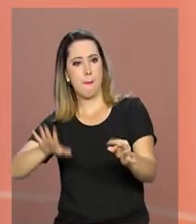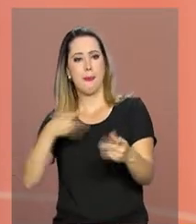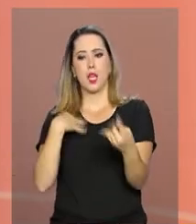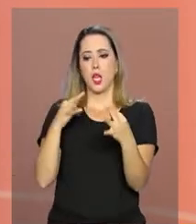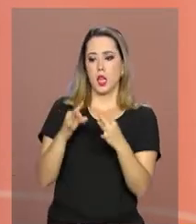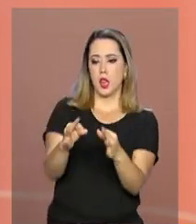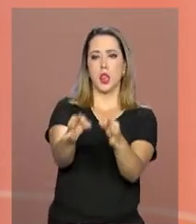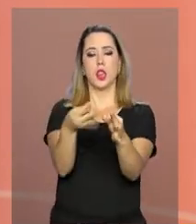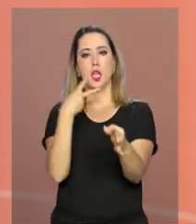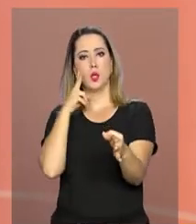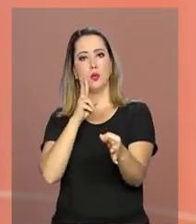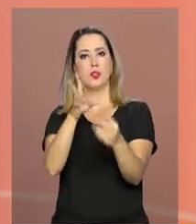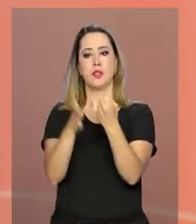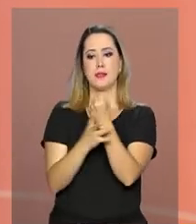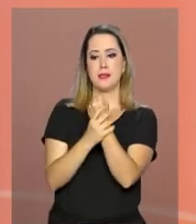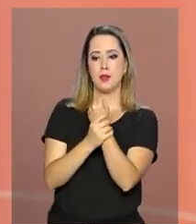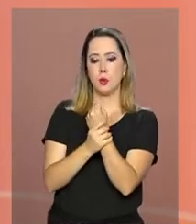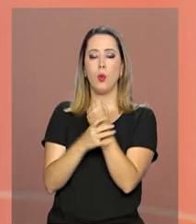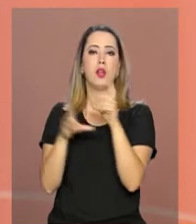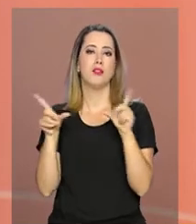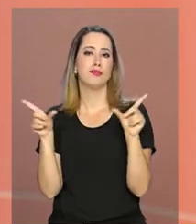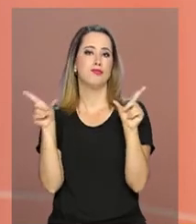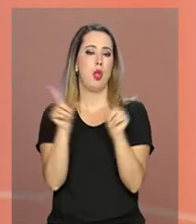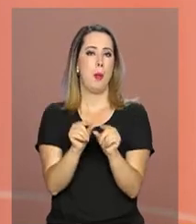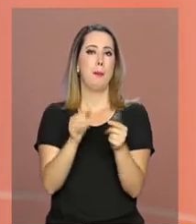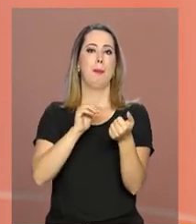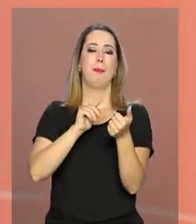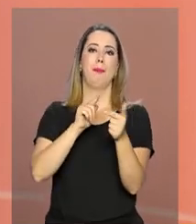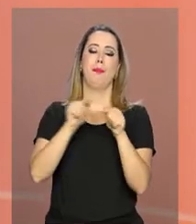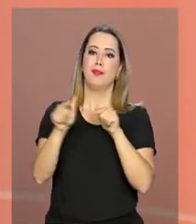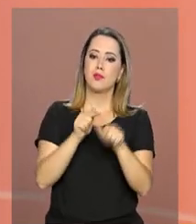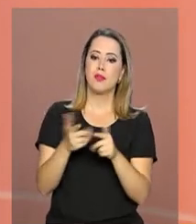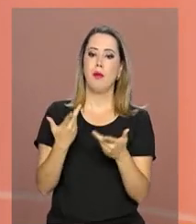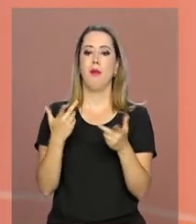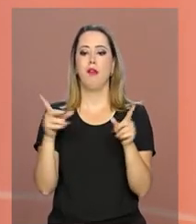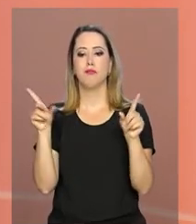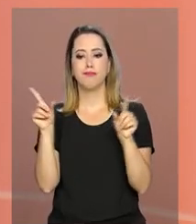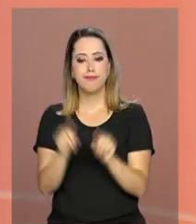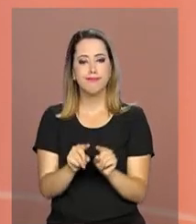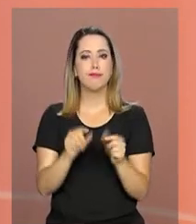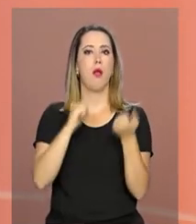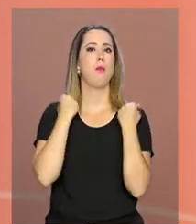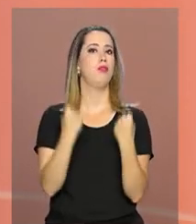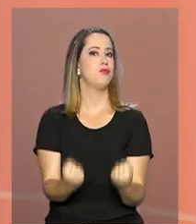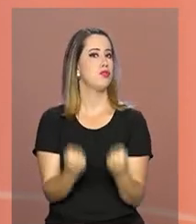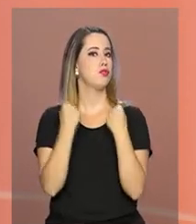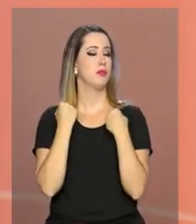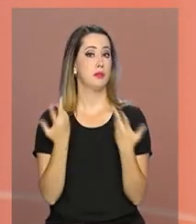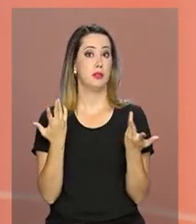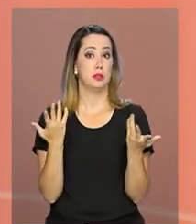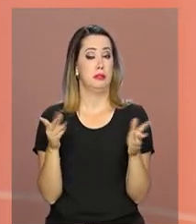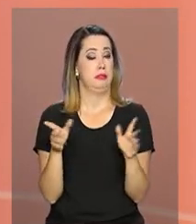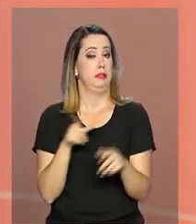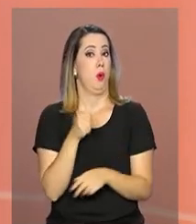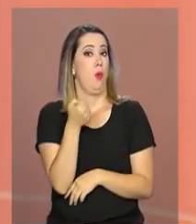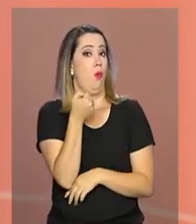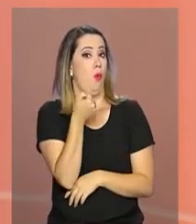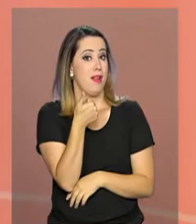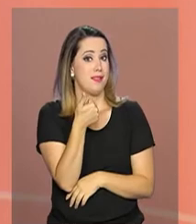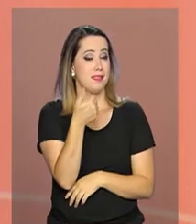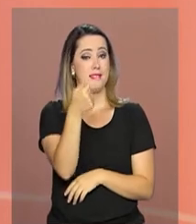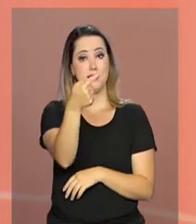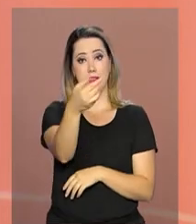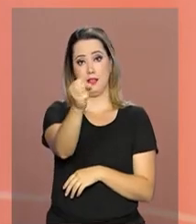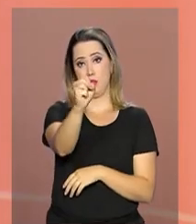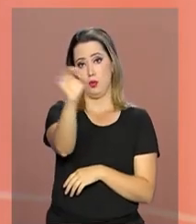problemas de segurança se movimentam - então a gente tem hoje quase 78% das crianças no brasil que